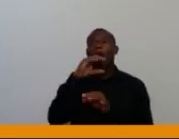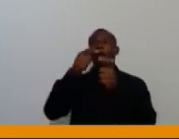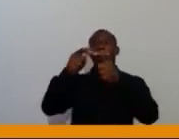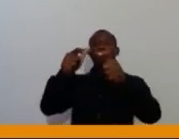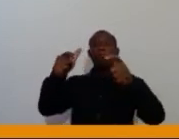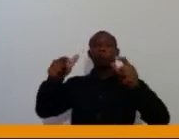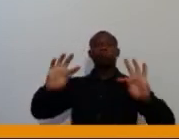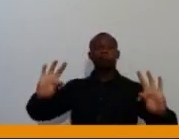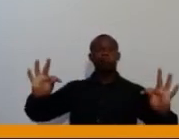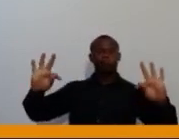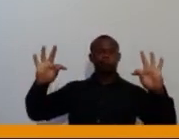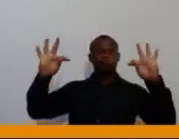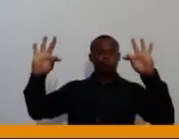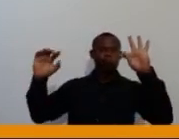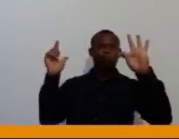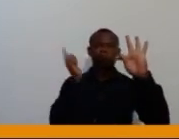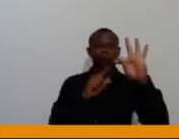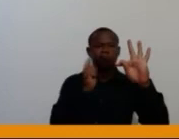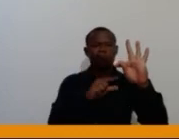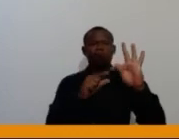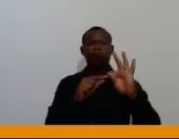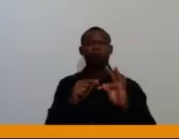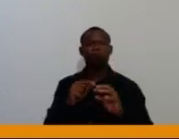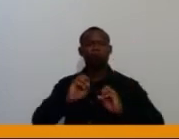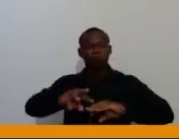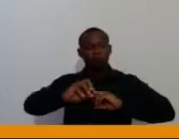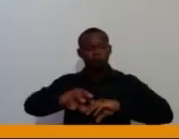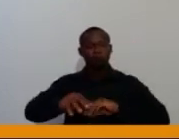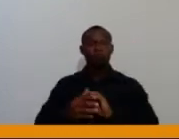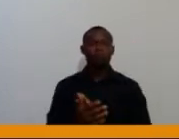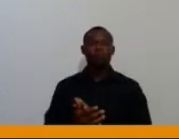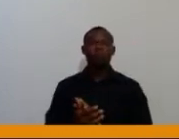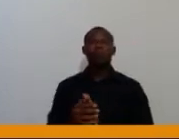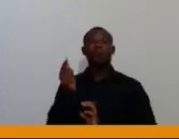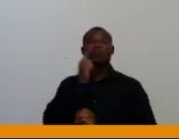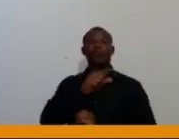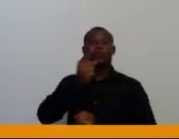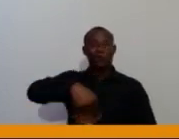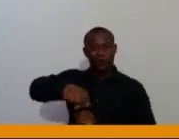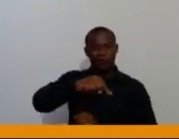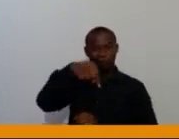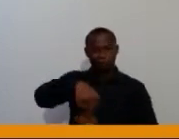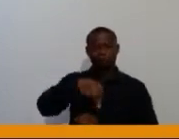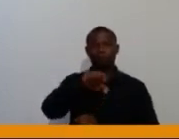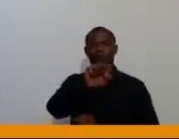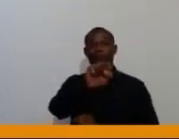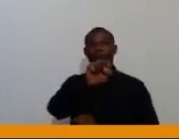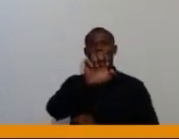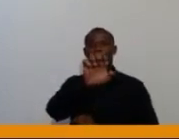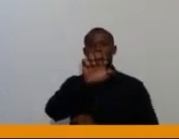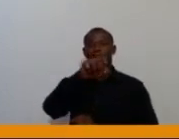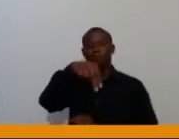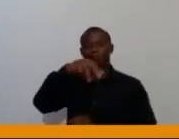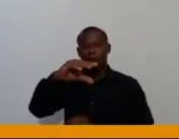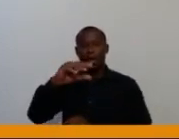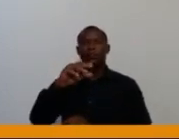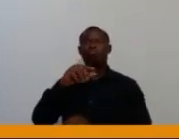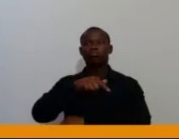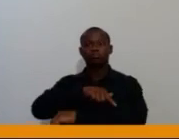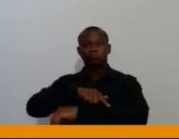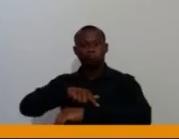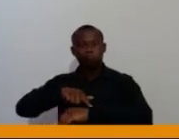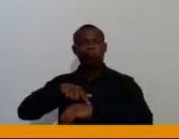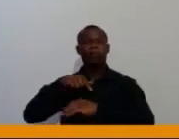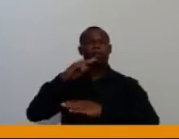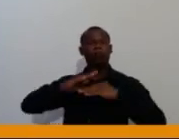tecnologia em sala de aula. Então, esse movimento que o SENAC está fazendo, a educação superior está migrando também cada vez mais forte